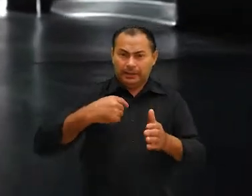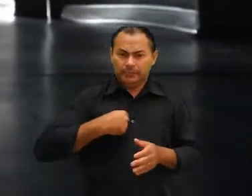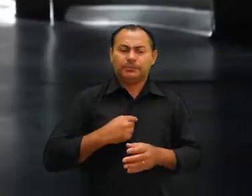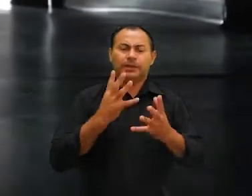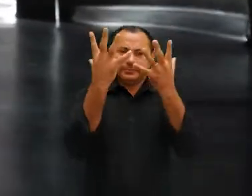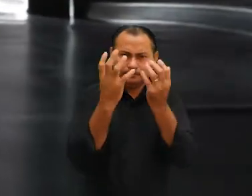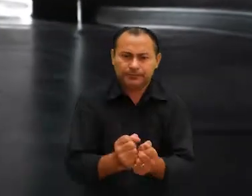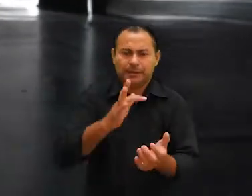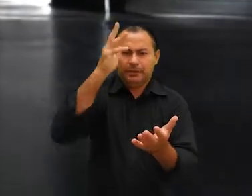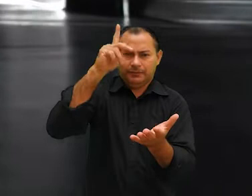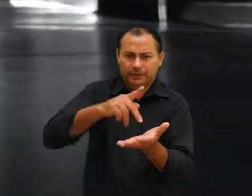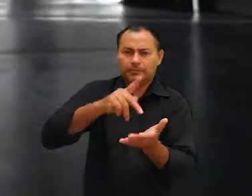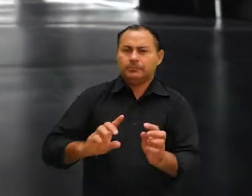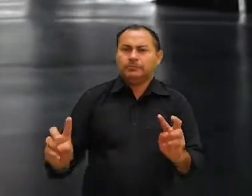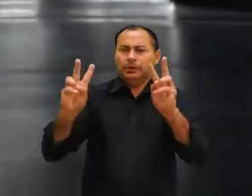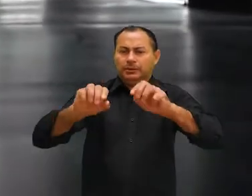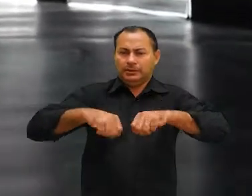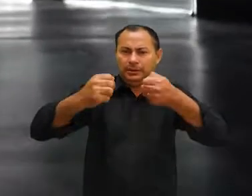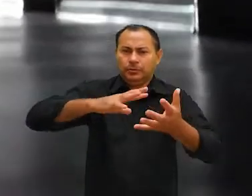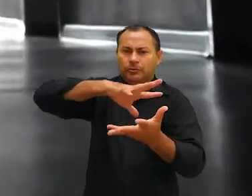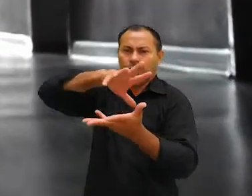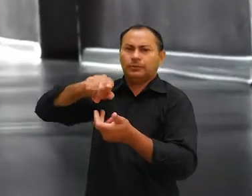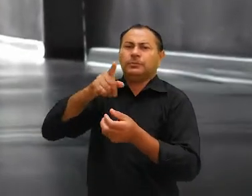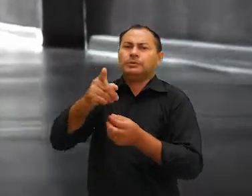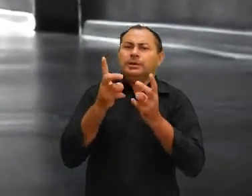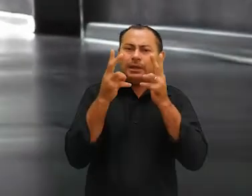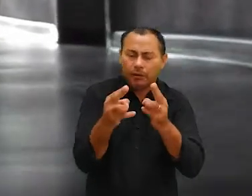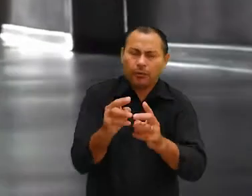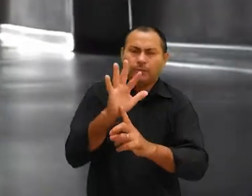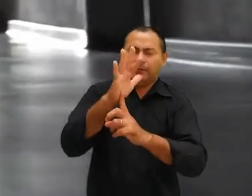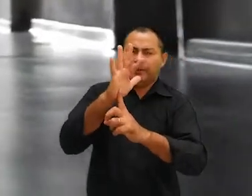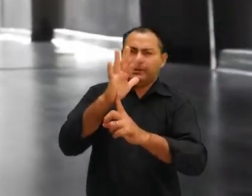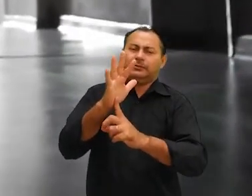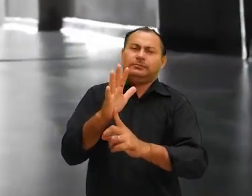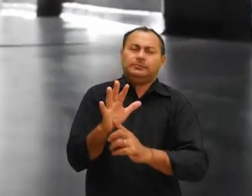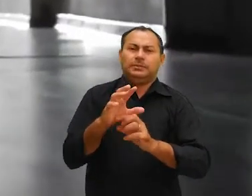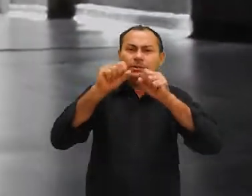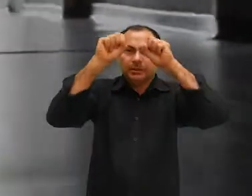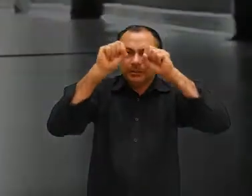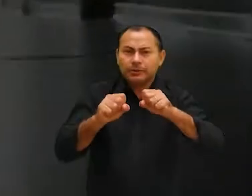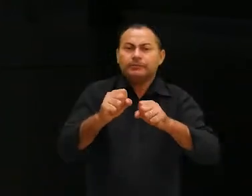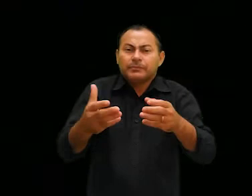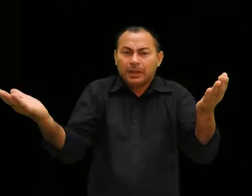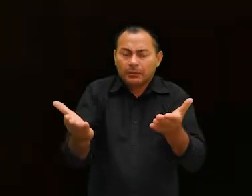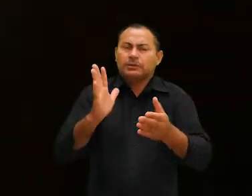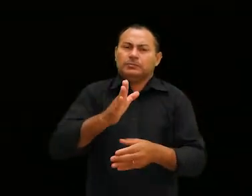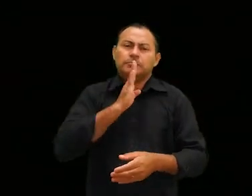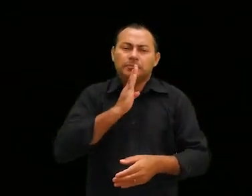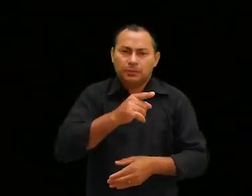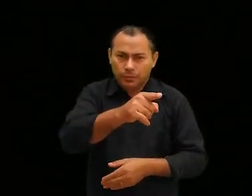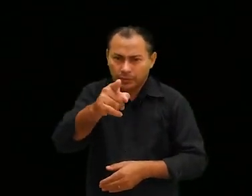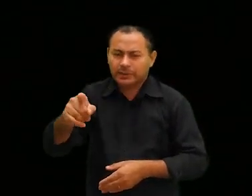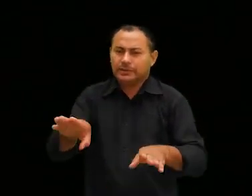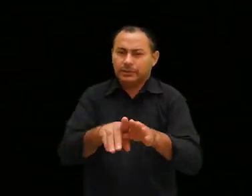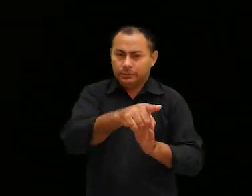que já abraçaram a verdade os valores que eu trouxe ao mundo vocês são como uma Candeia acesa agora que